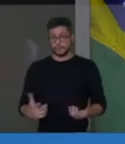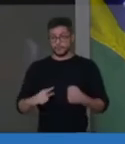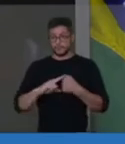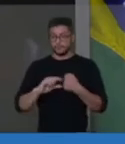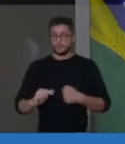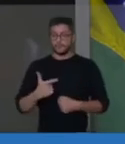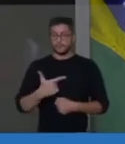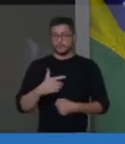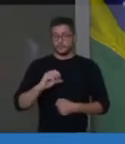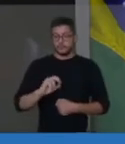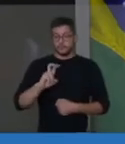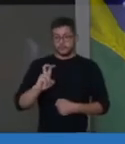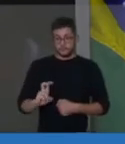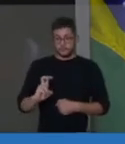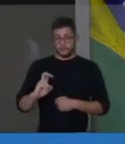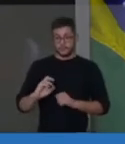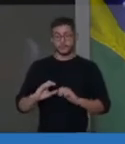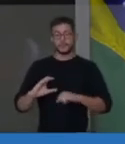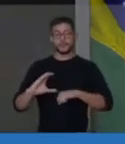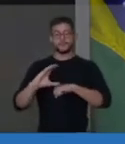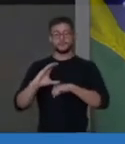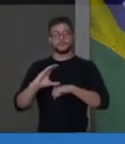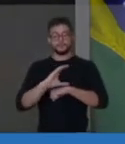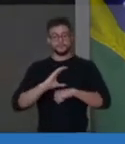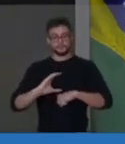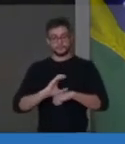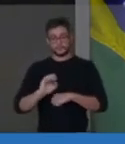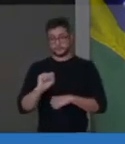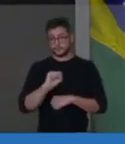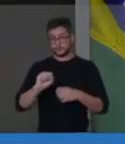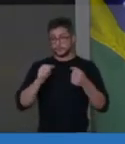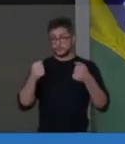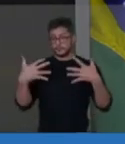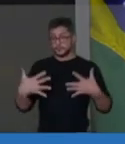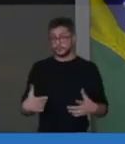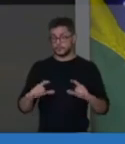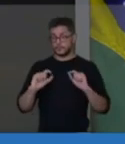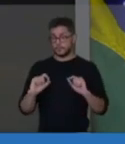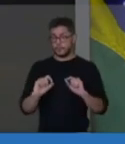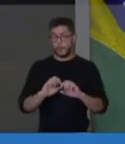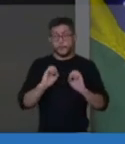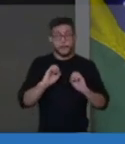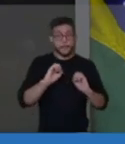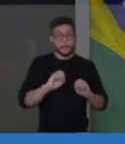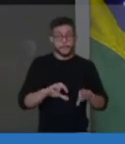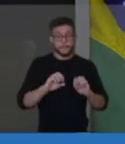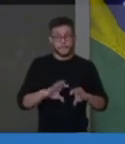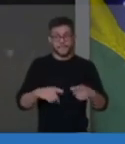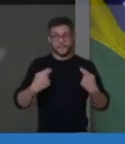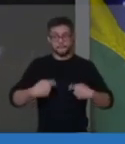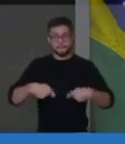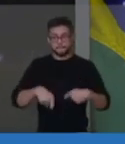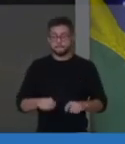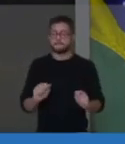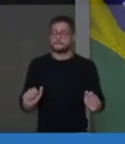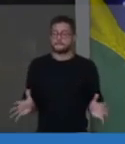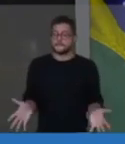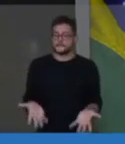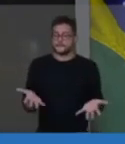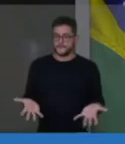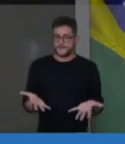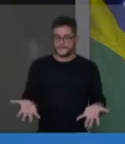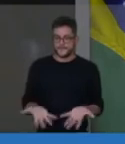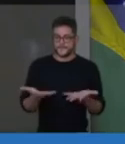que a educação, direito de todos, dever de Estado e da família, será promovida e incentivada com